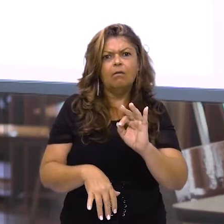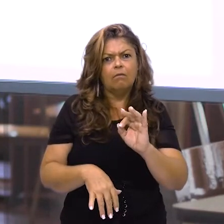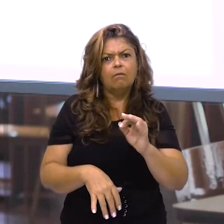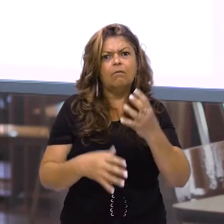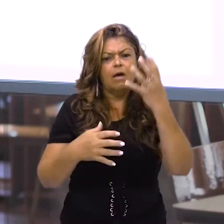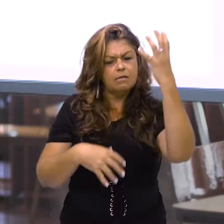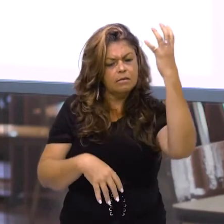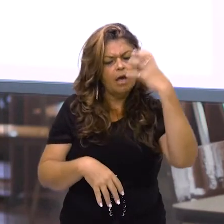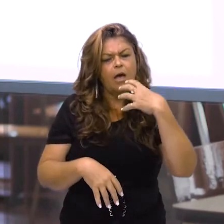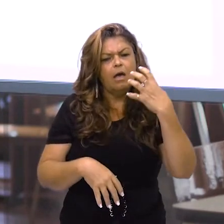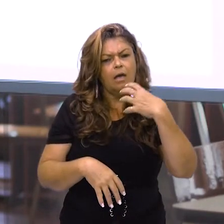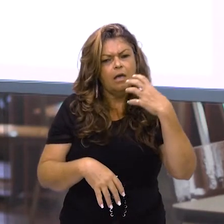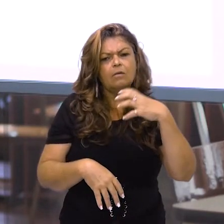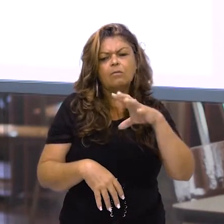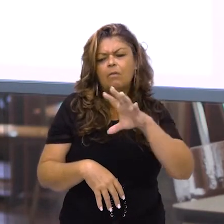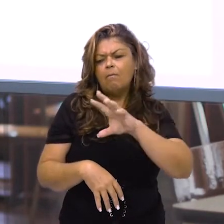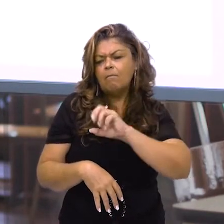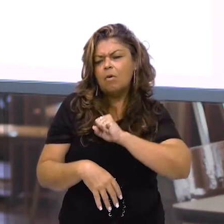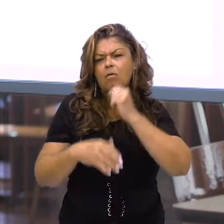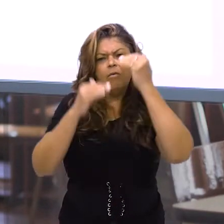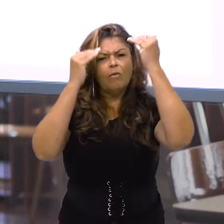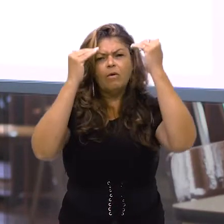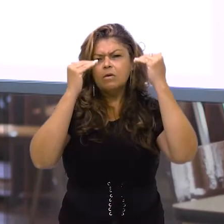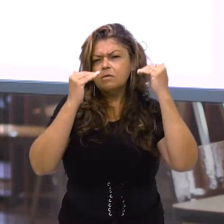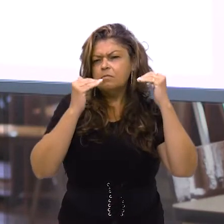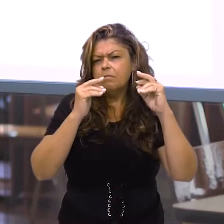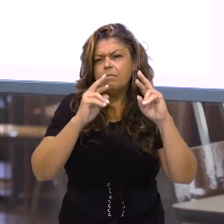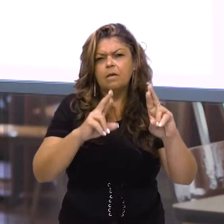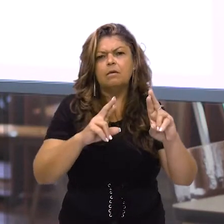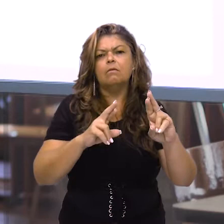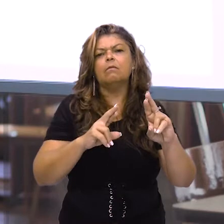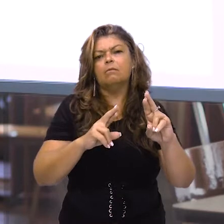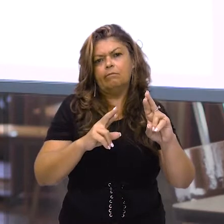tira seu sustento e